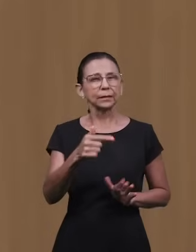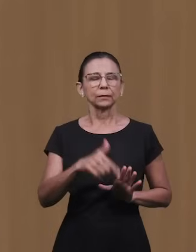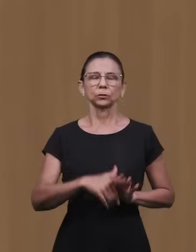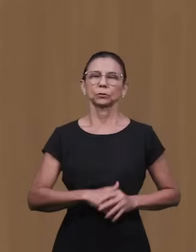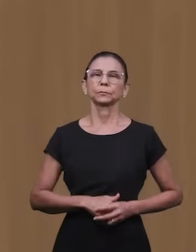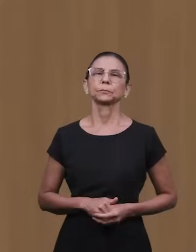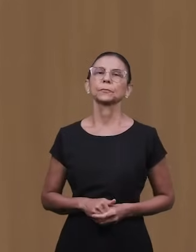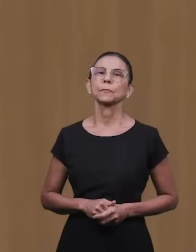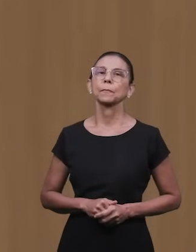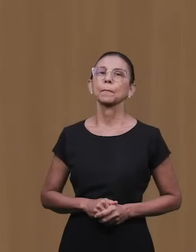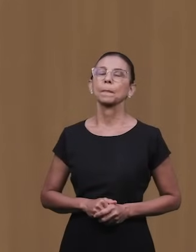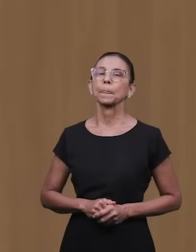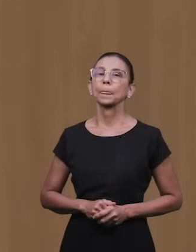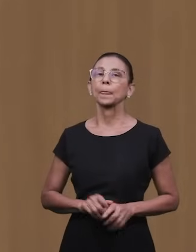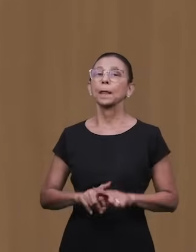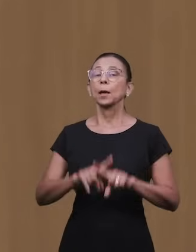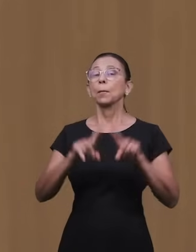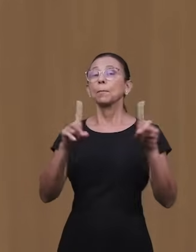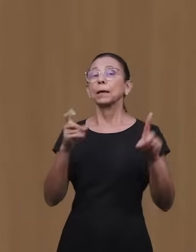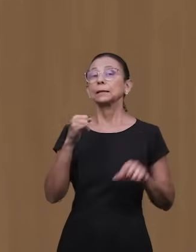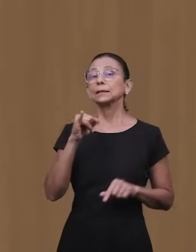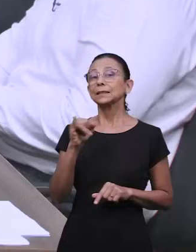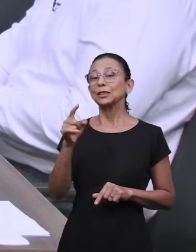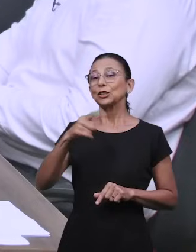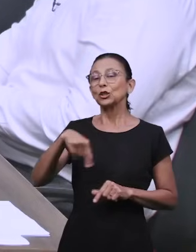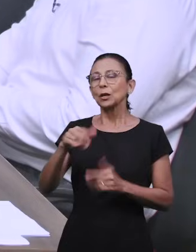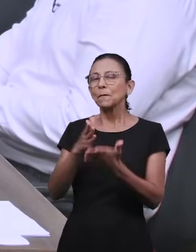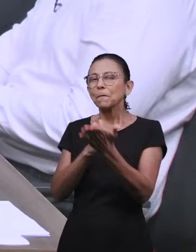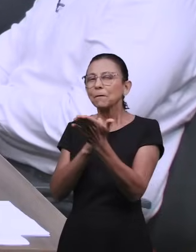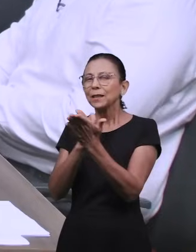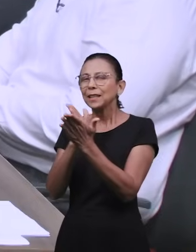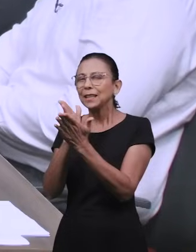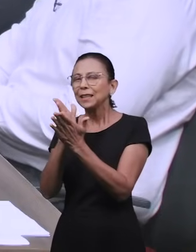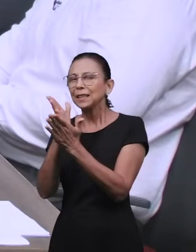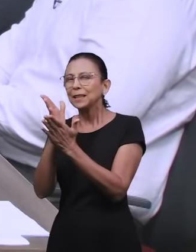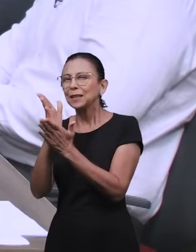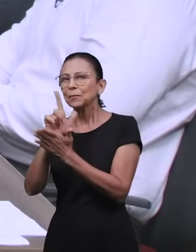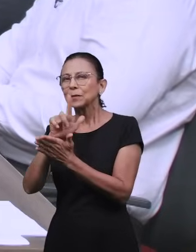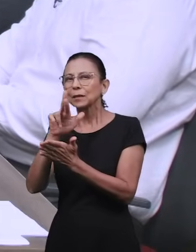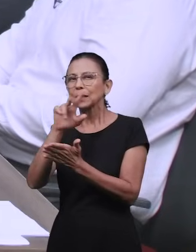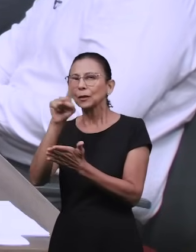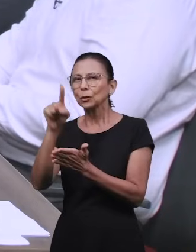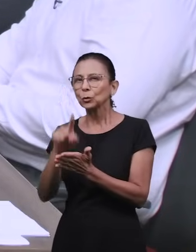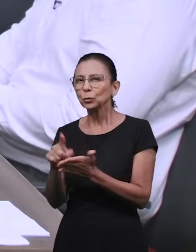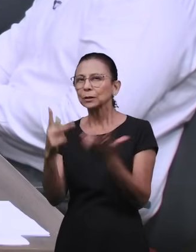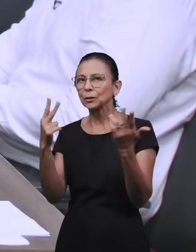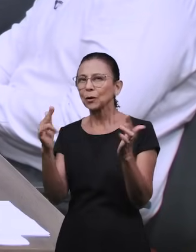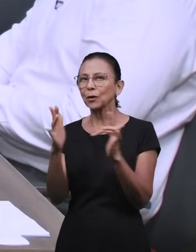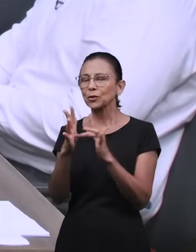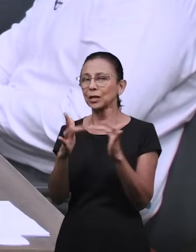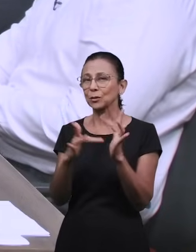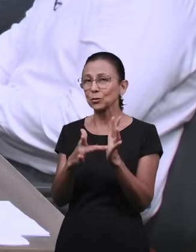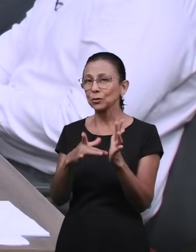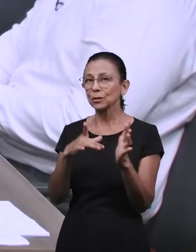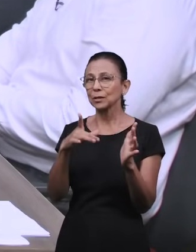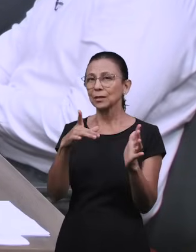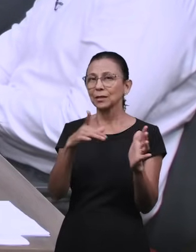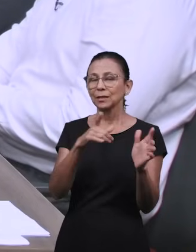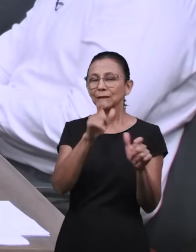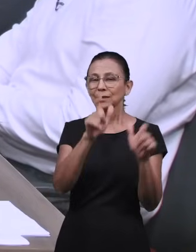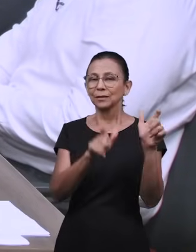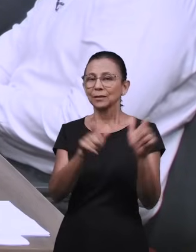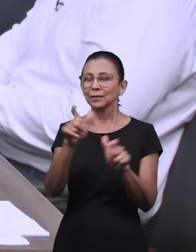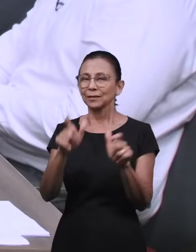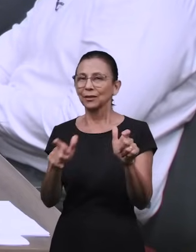verso 7. Diz assim: mas se andarmos na luz, como ele na luz está,